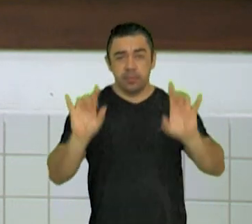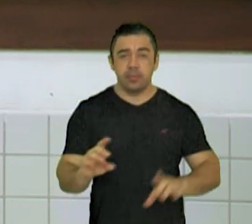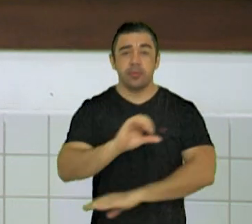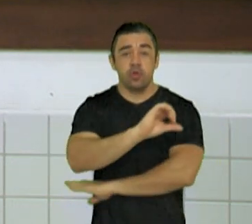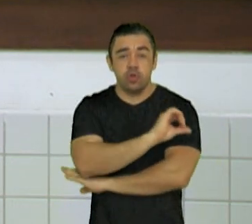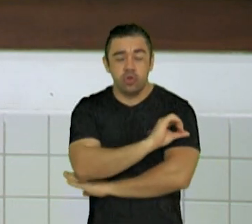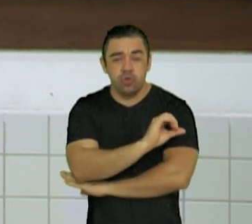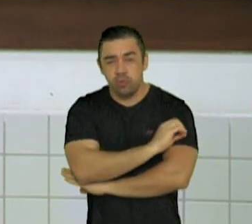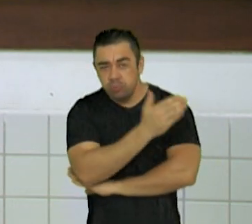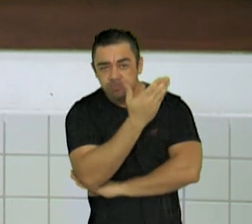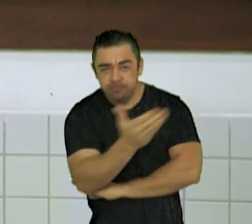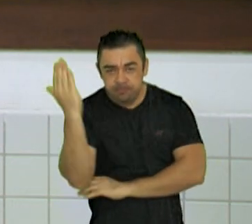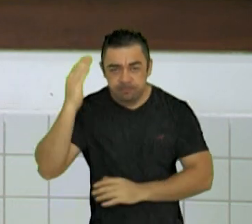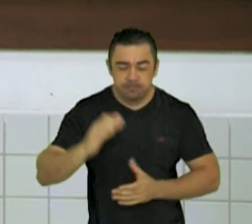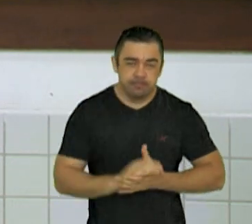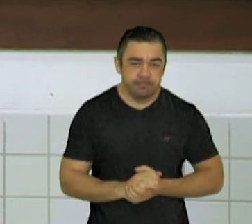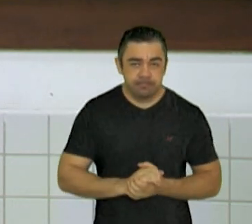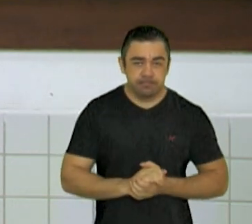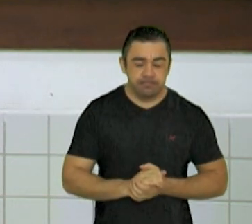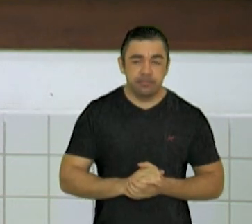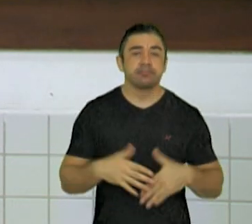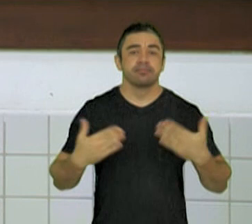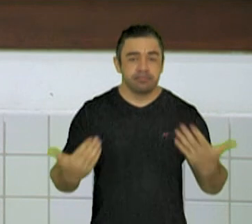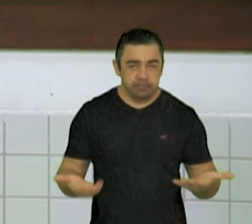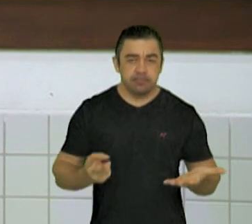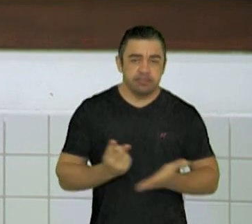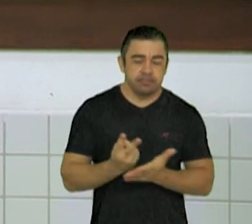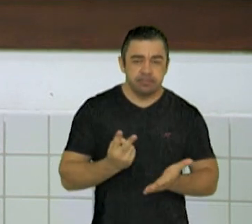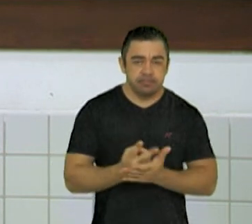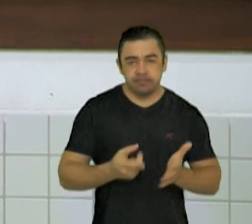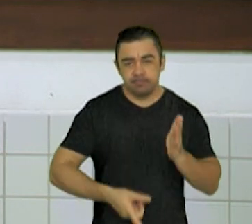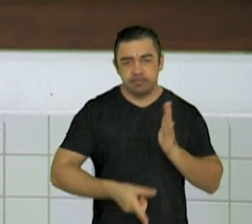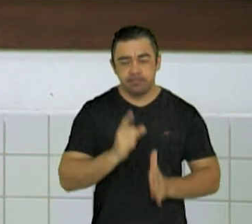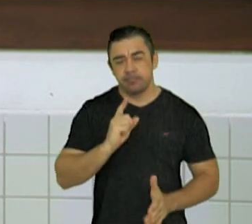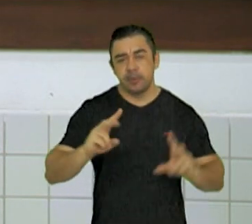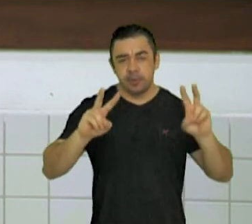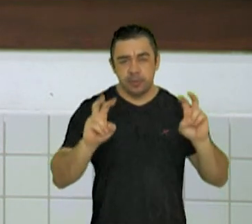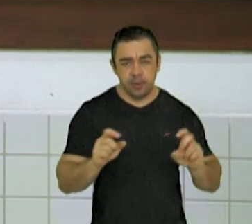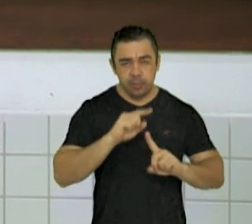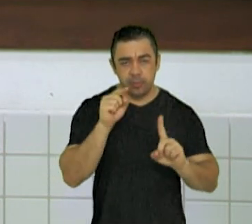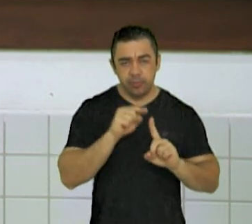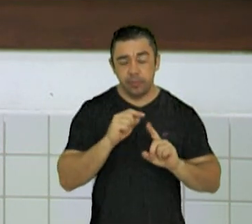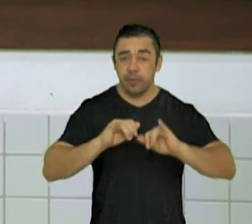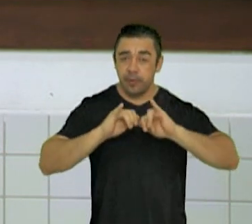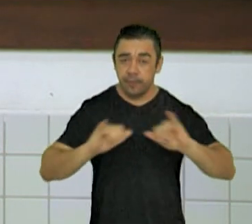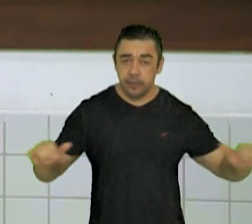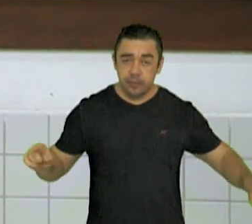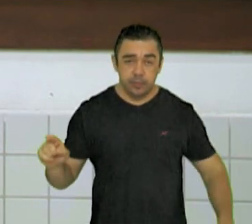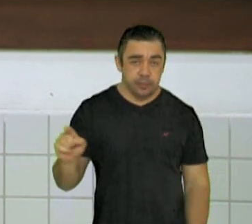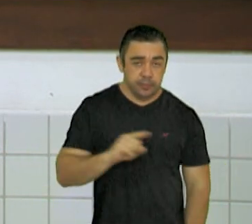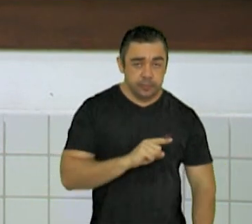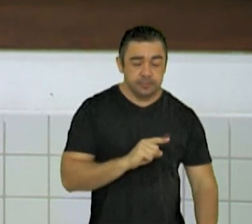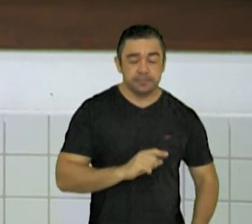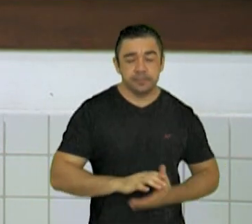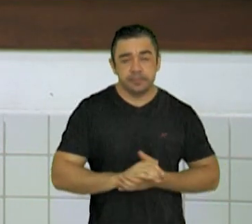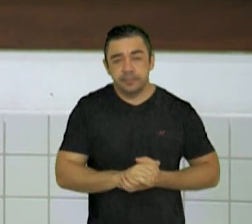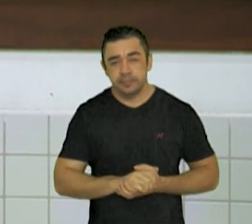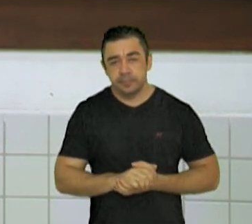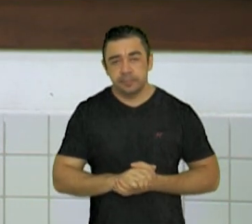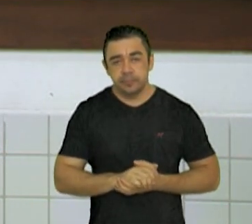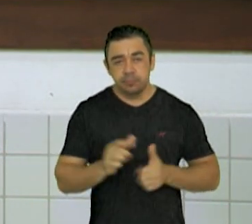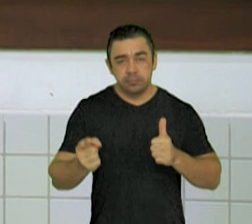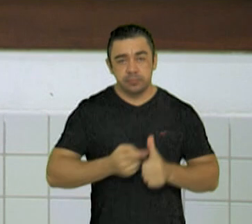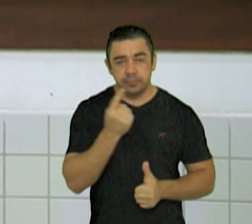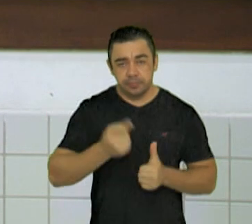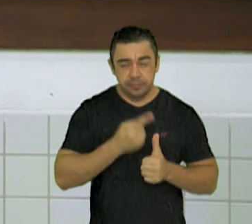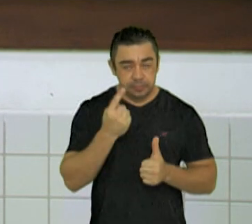ensino fundamental. Tradicionalmente, antes do tema e objetivos da aula, vamos aos recadinhos importantes para vocês.